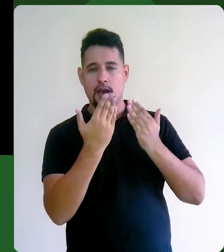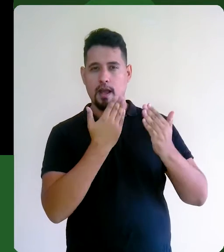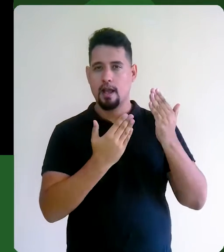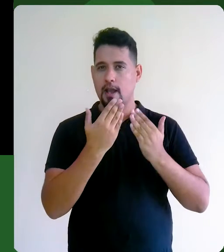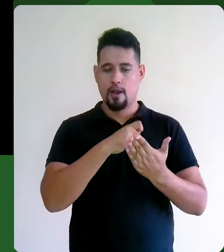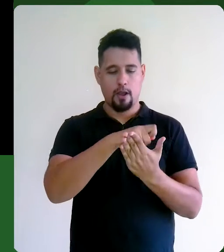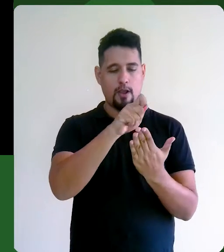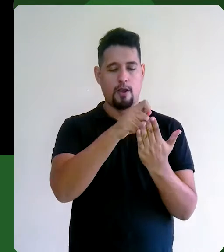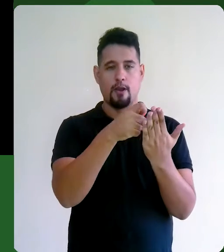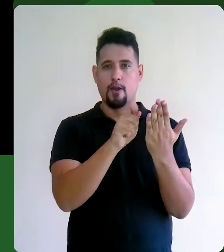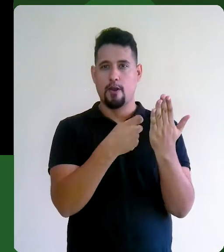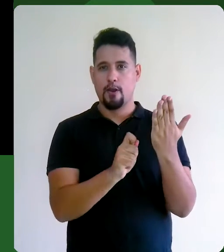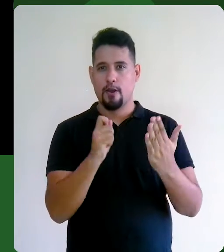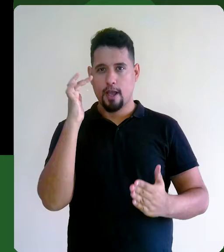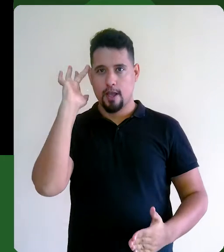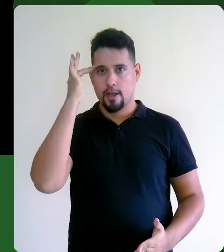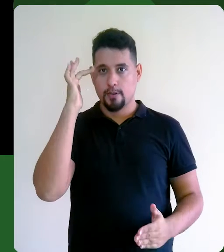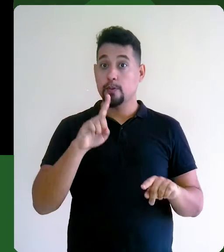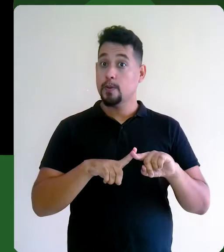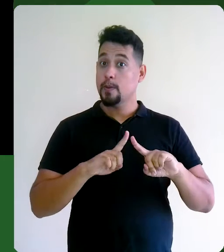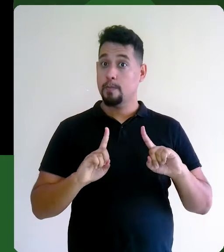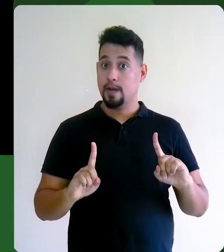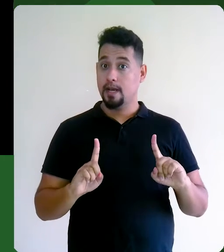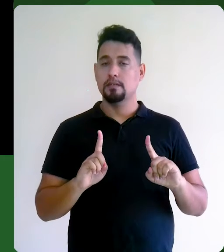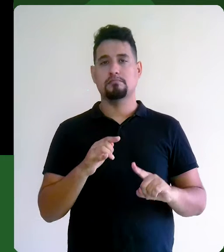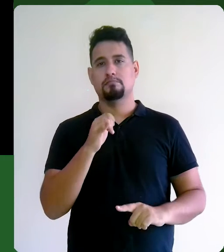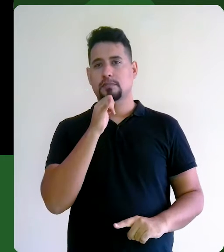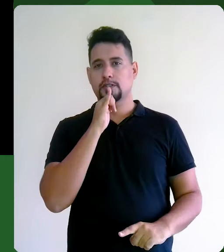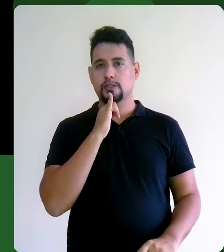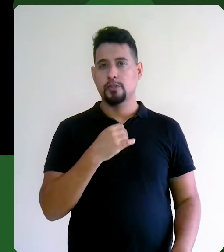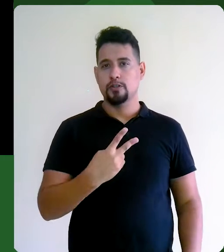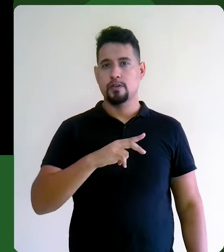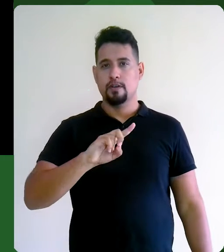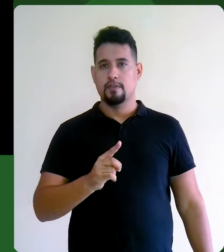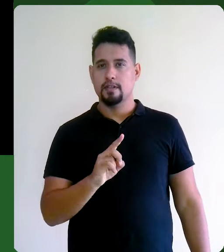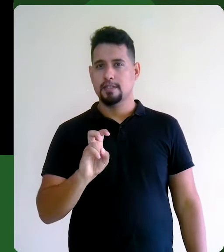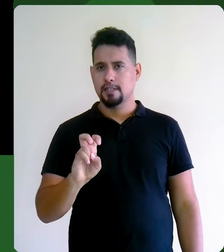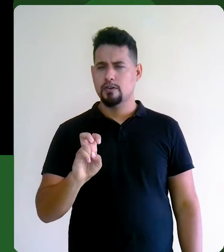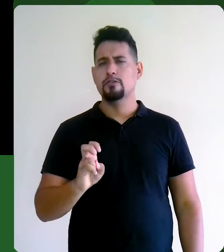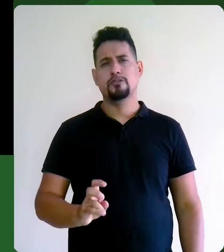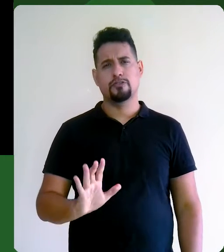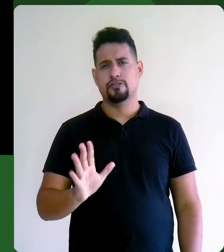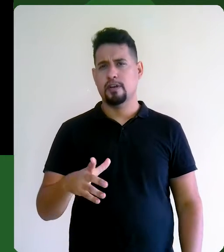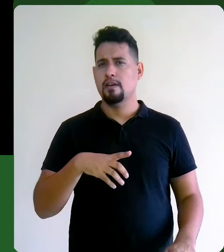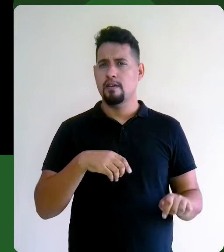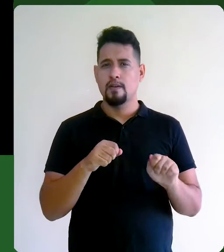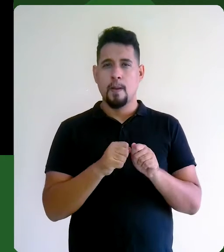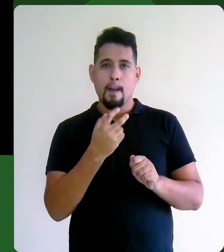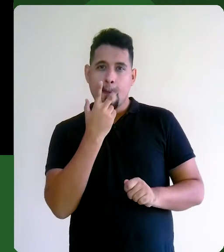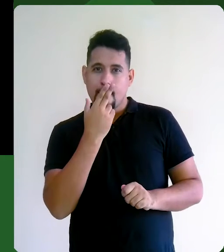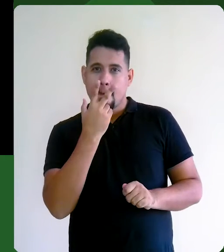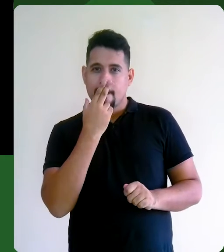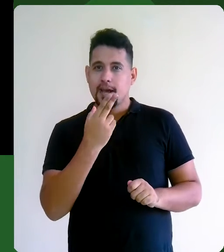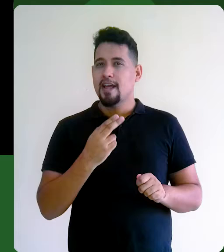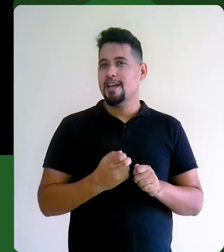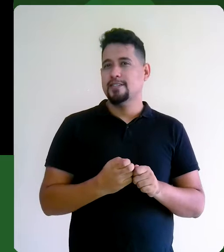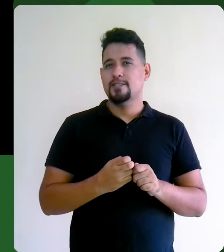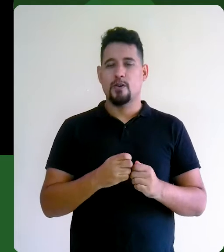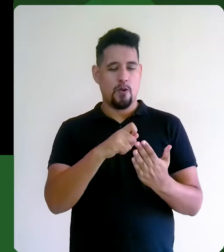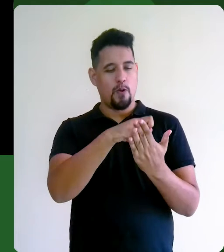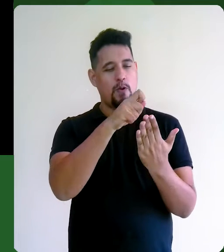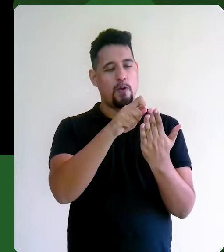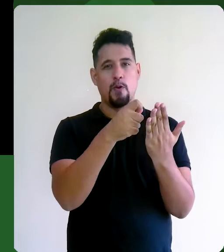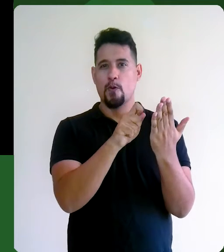adulto. E por esse tamanho de 2,5, vai ser o suficiente para que ele pareça um croquis de 8